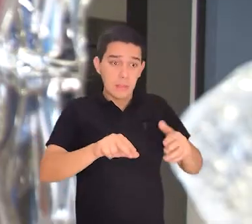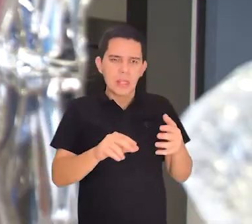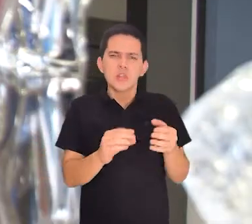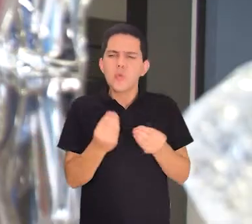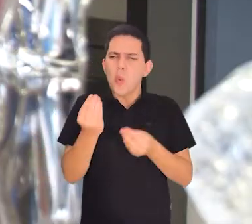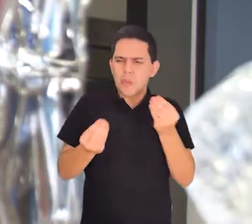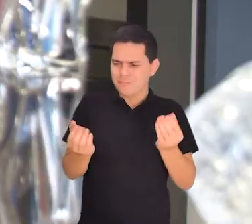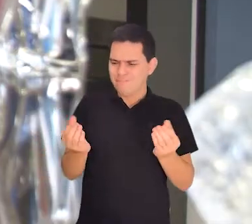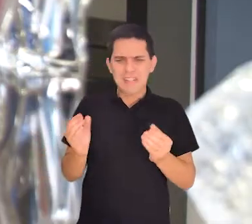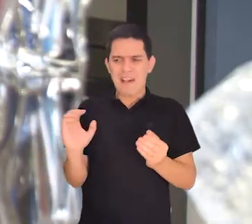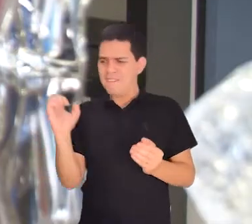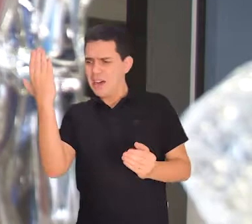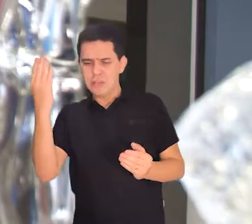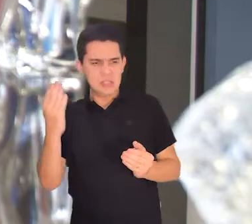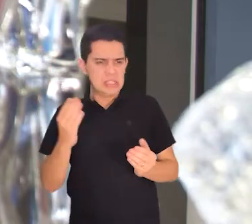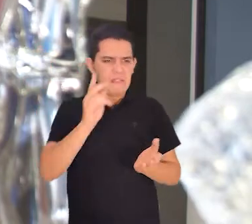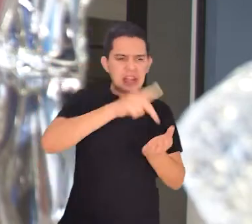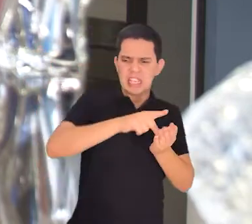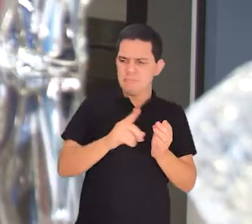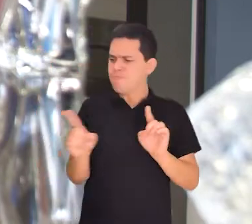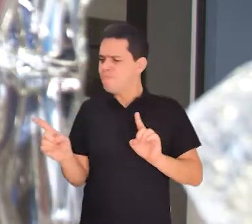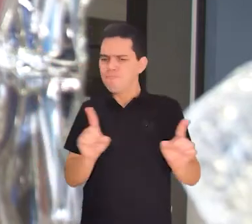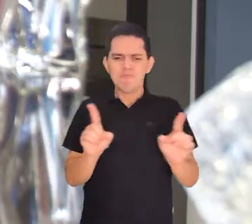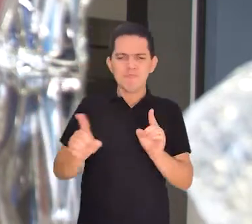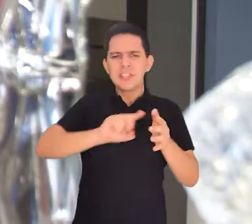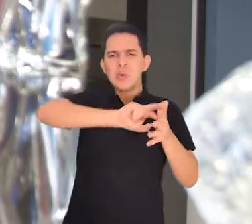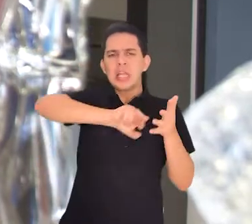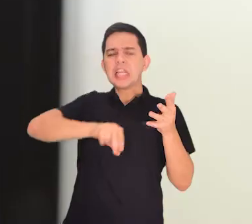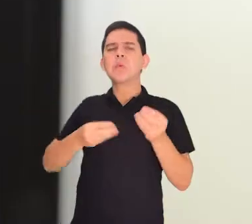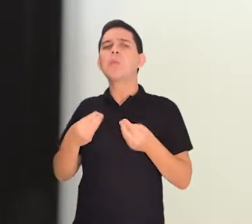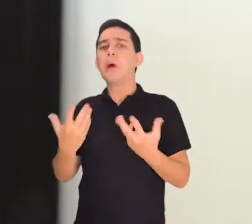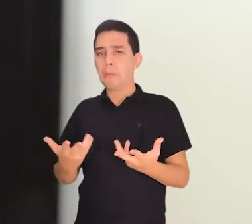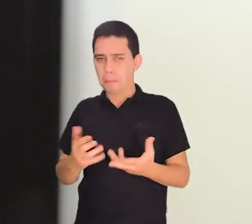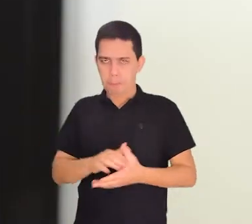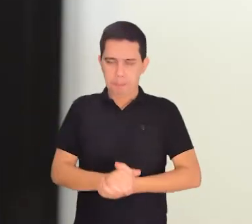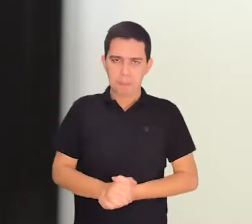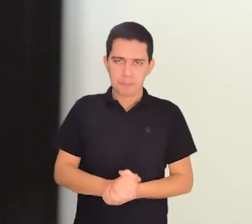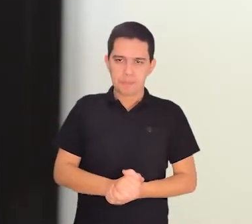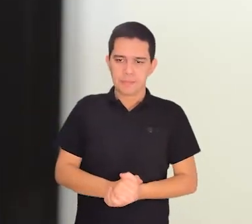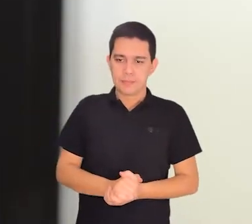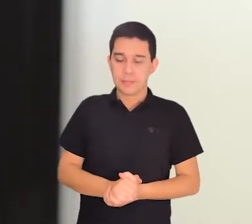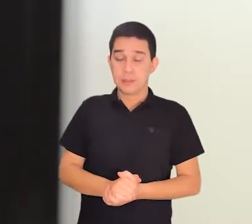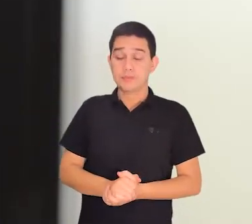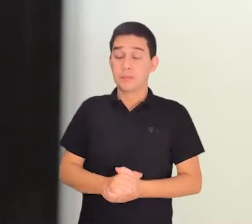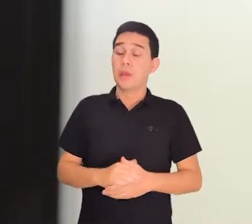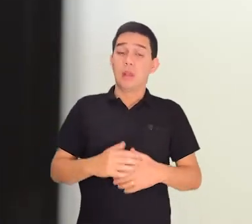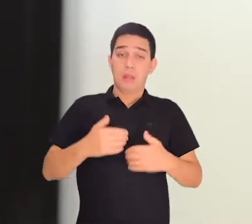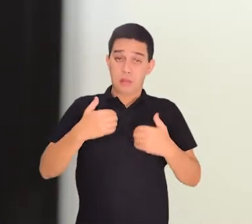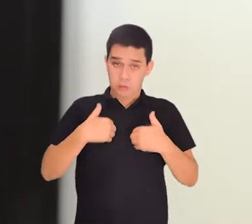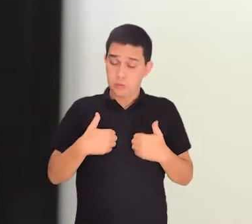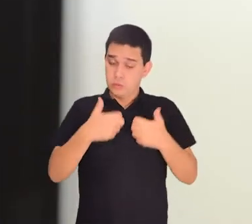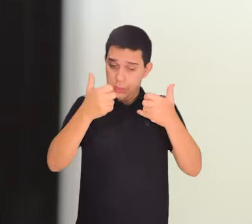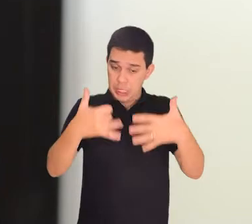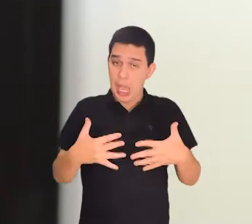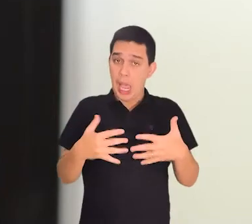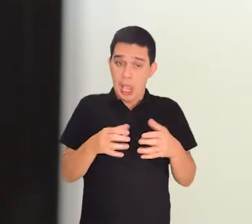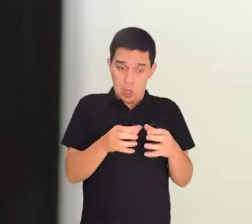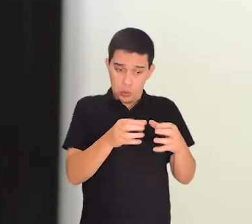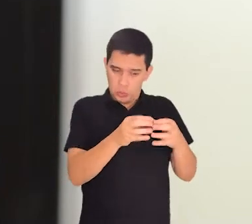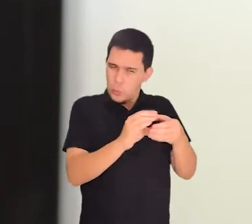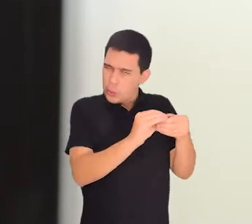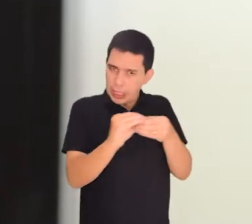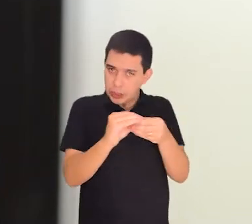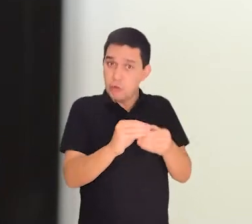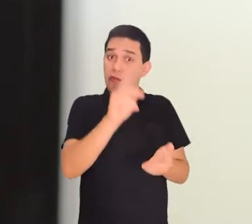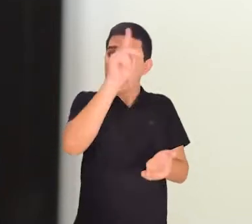que diferenciam as verdadeiras cooperativas das falsas. Vou falar primeiro das verdadeiras cooperativas. São